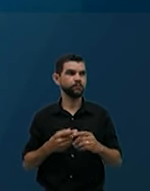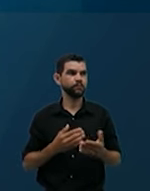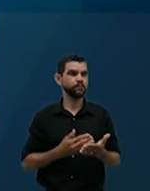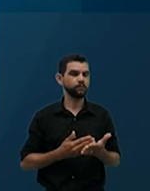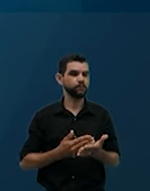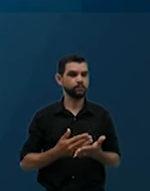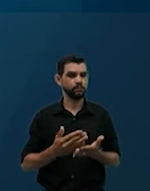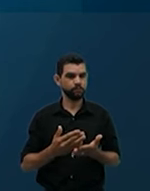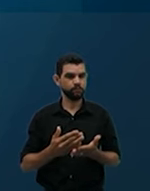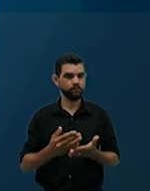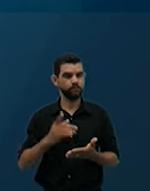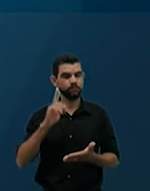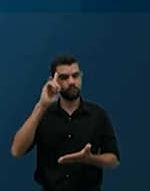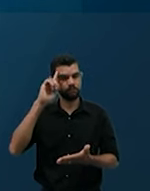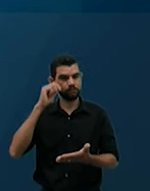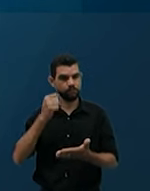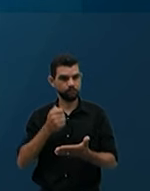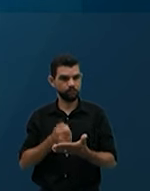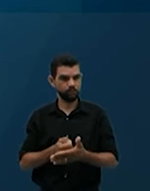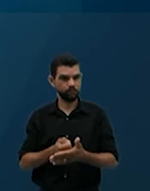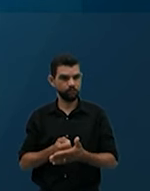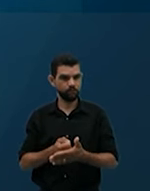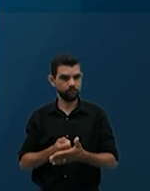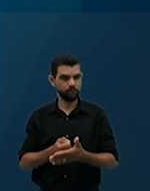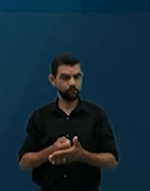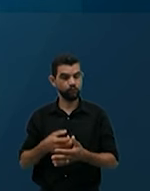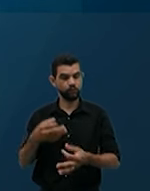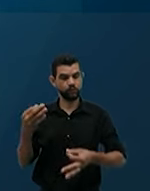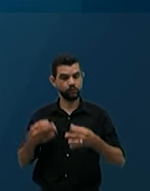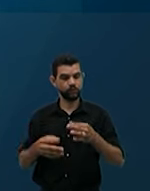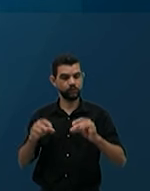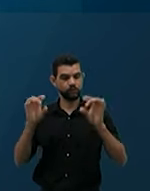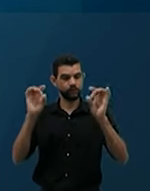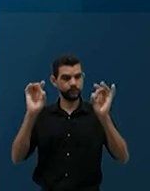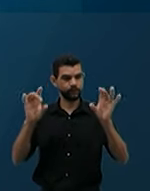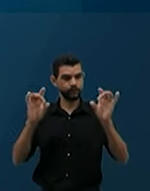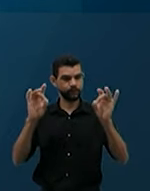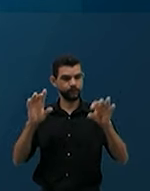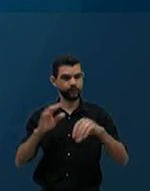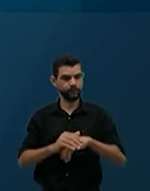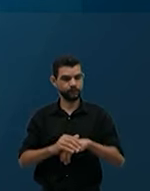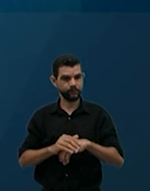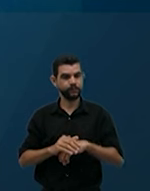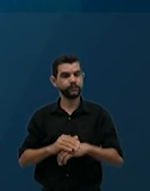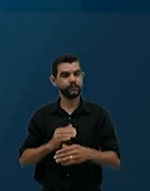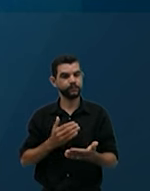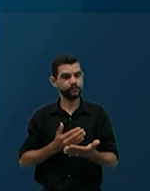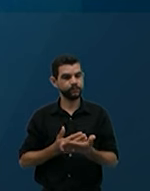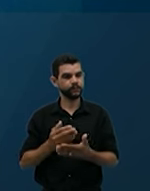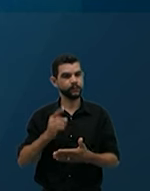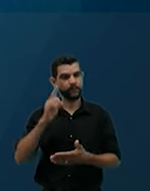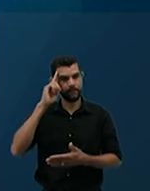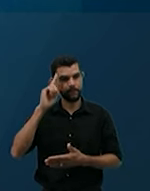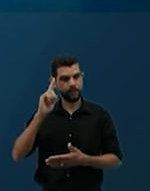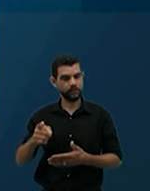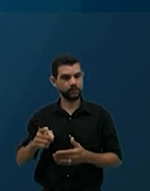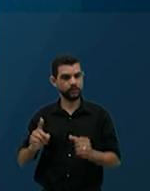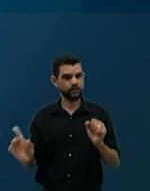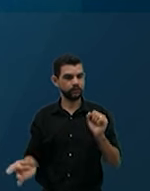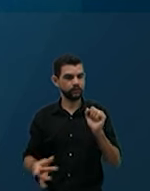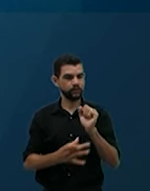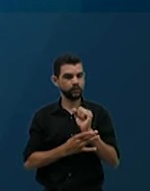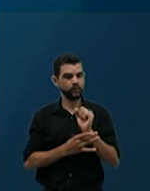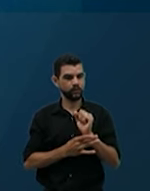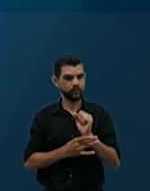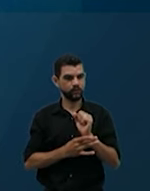uma decisão de turma recursal de juizado especial, né, em relação à qual se impetrou um mandado de segurança, como o ministro Cucchina muito bem narrou. Já é